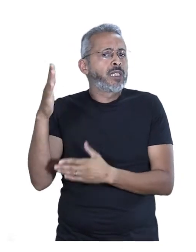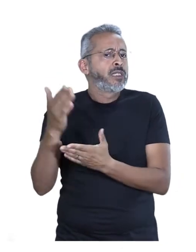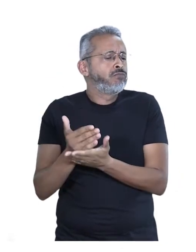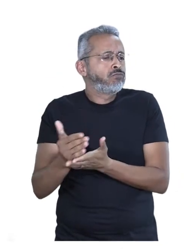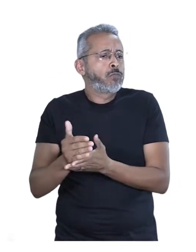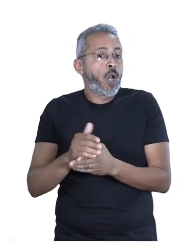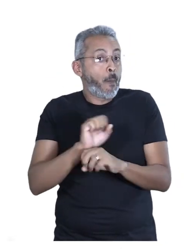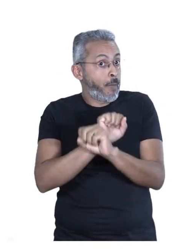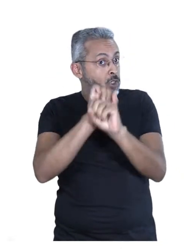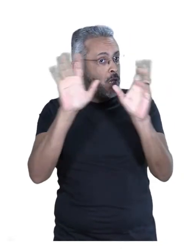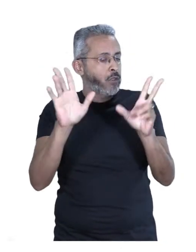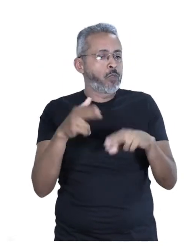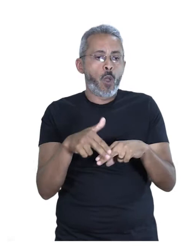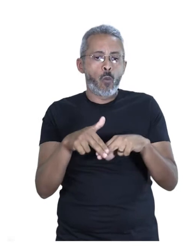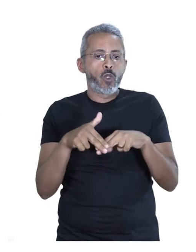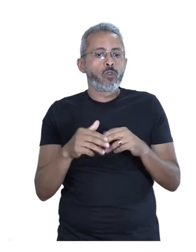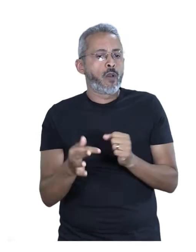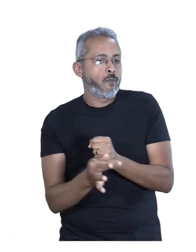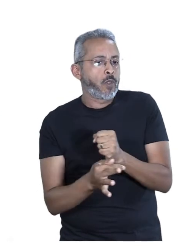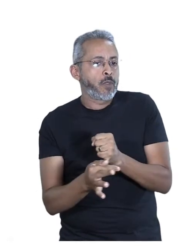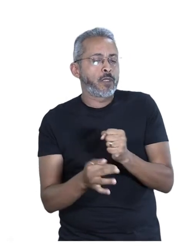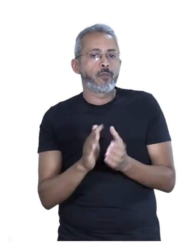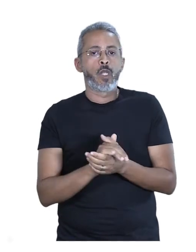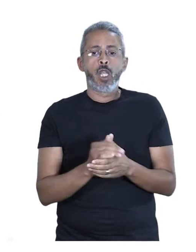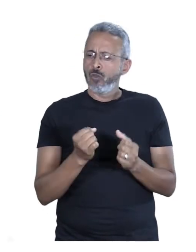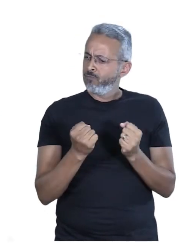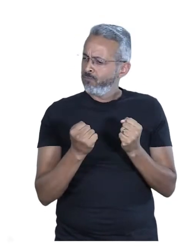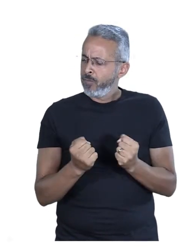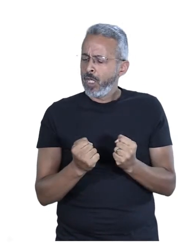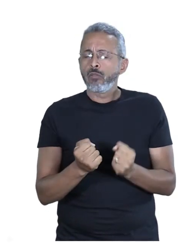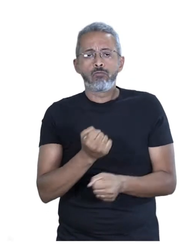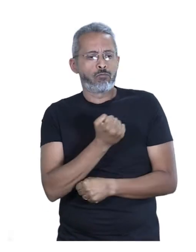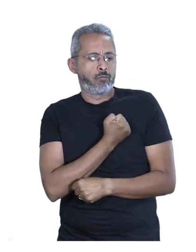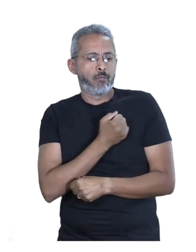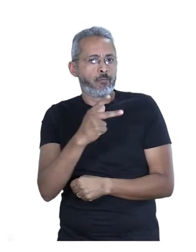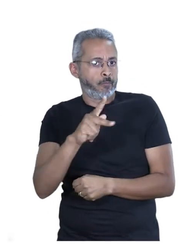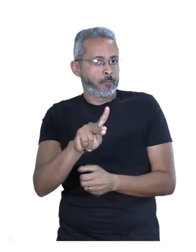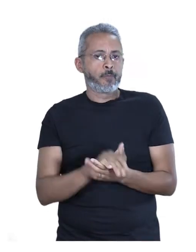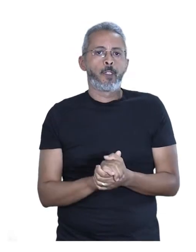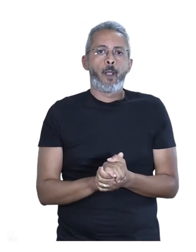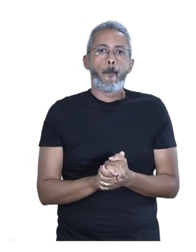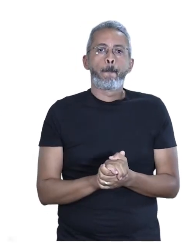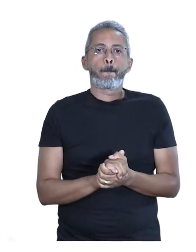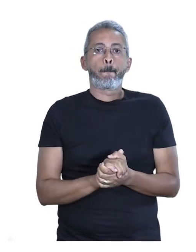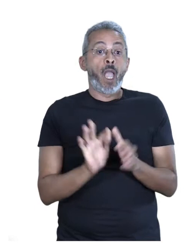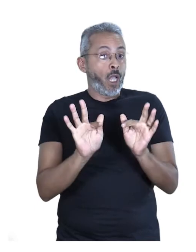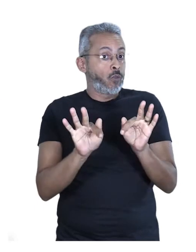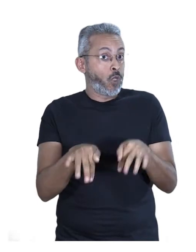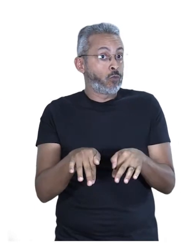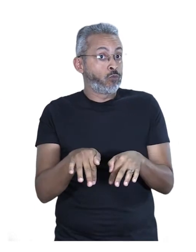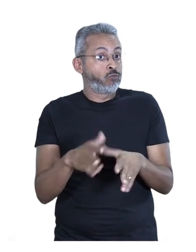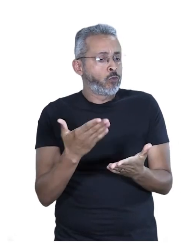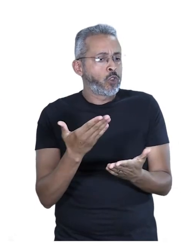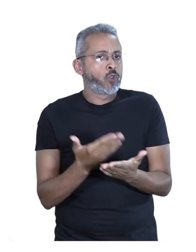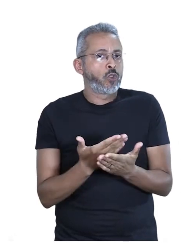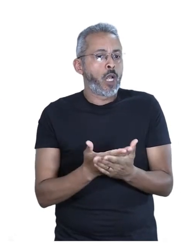consistente? Por isso, a fundamentação, isso pesa bastante para a sua pontuação. E por último, vamos estudar